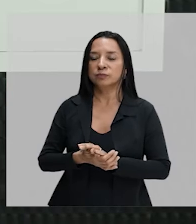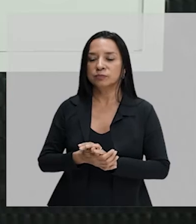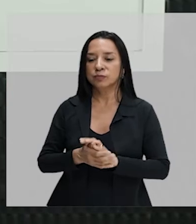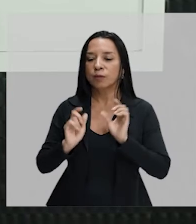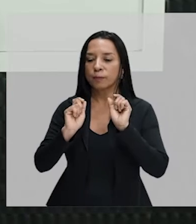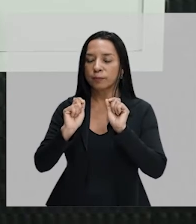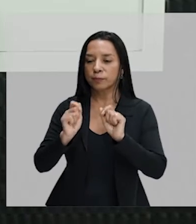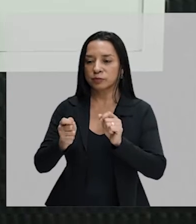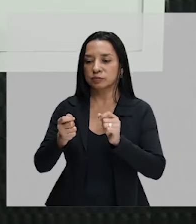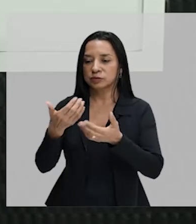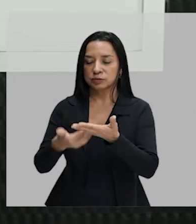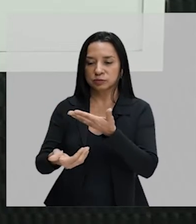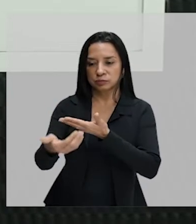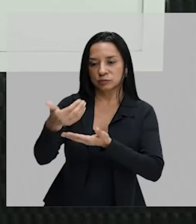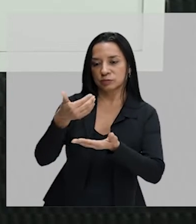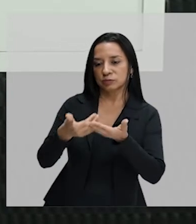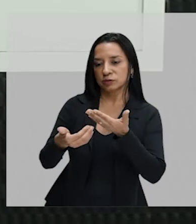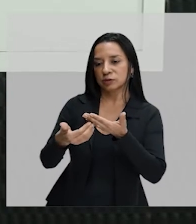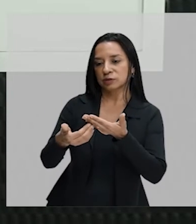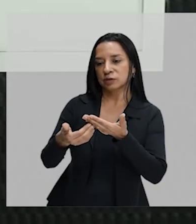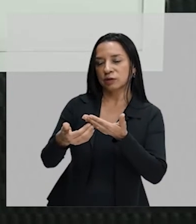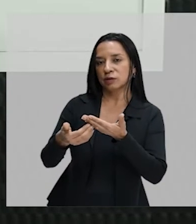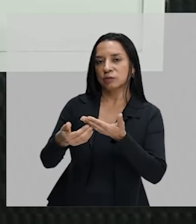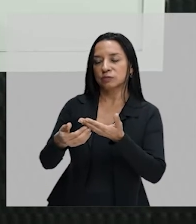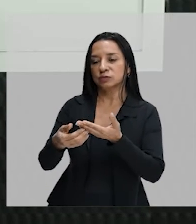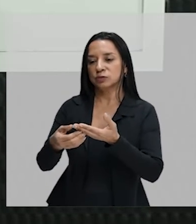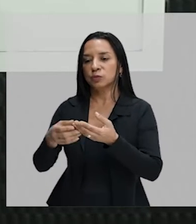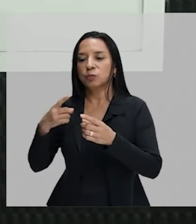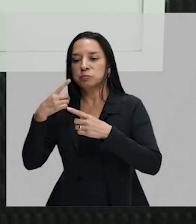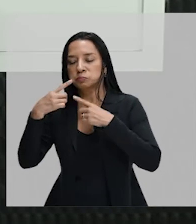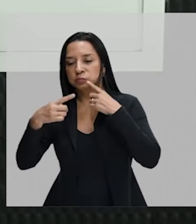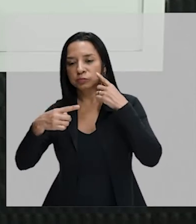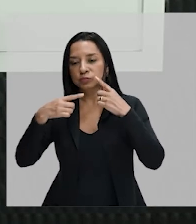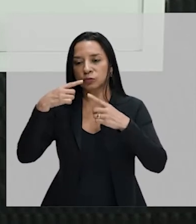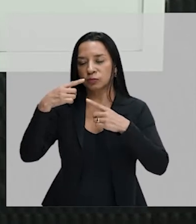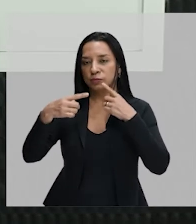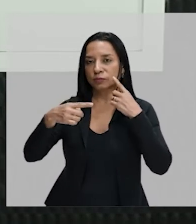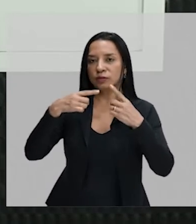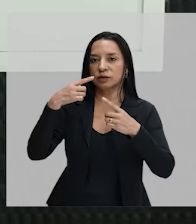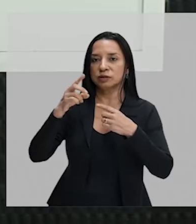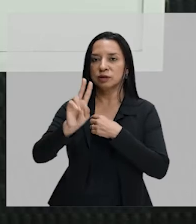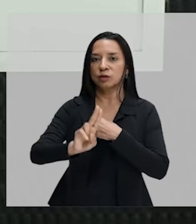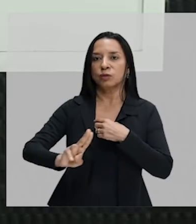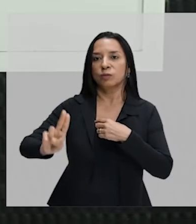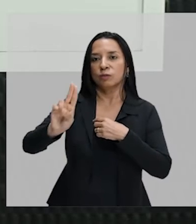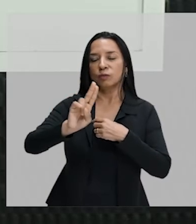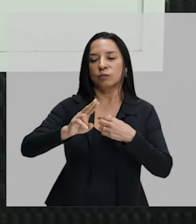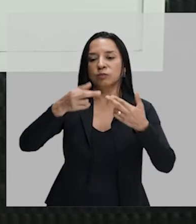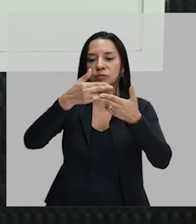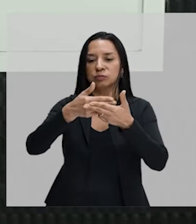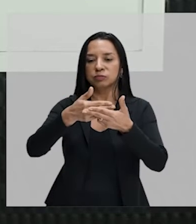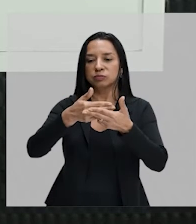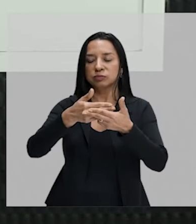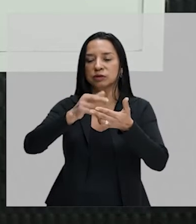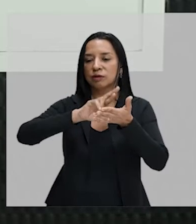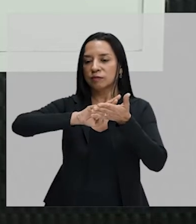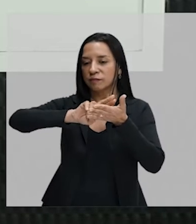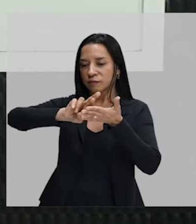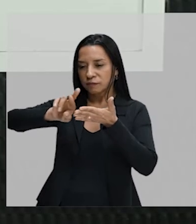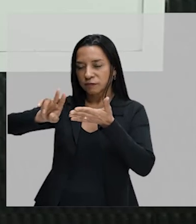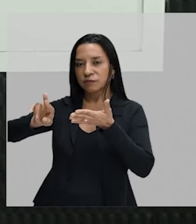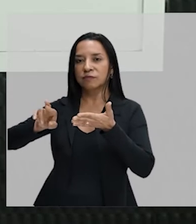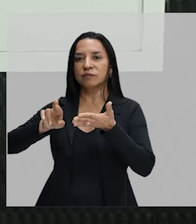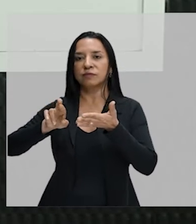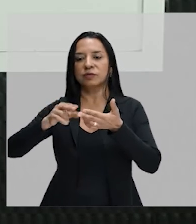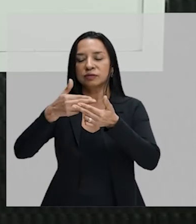de interação através de um diálogo, tá? E é diálogo, ele utiliza várias formas e